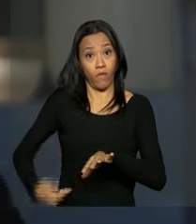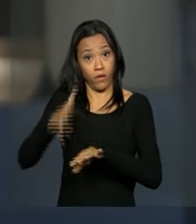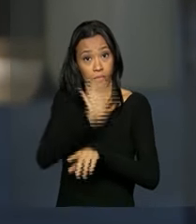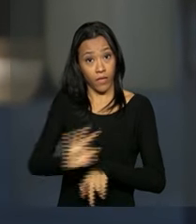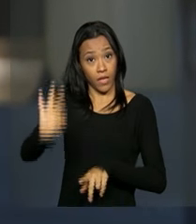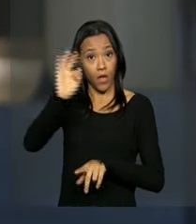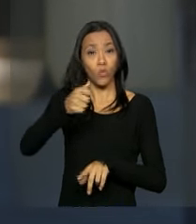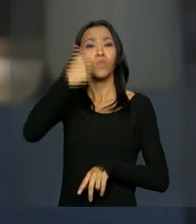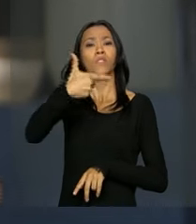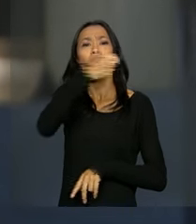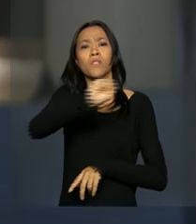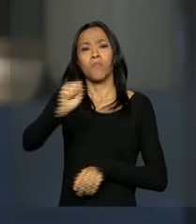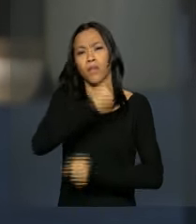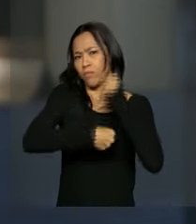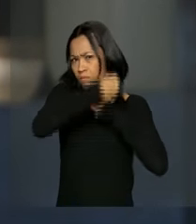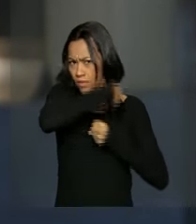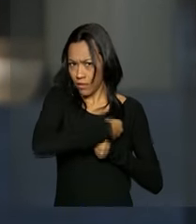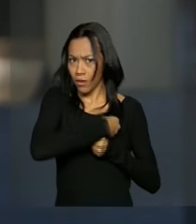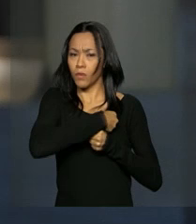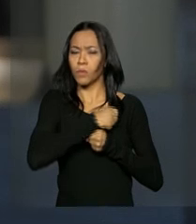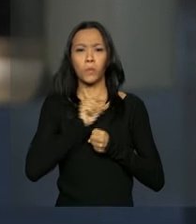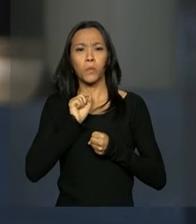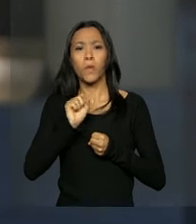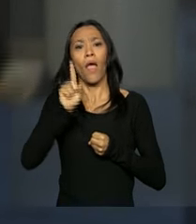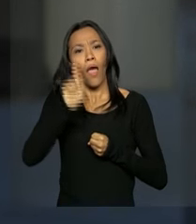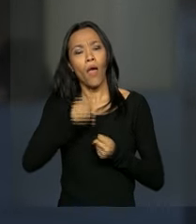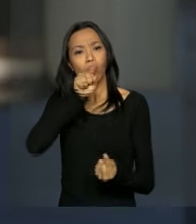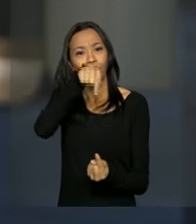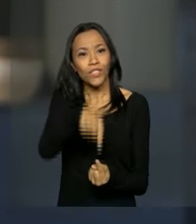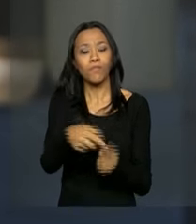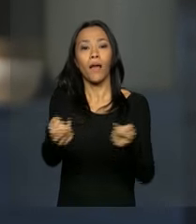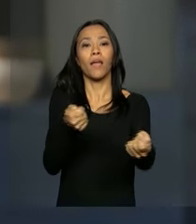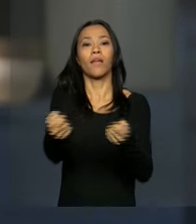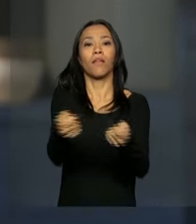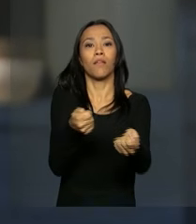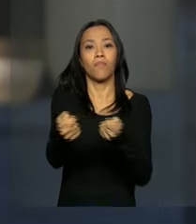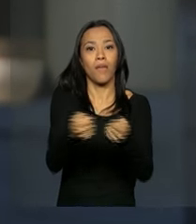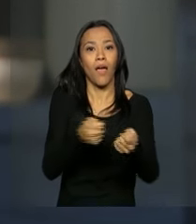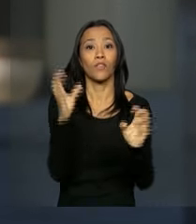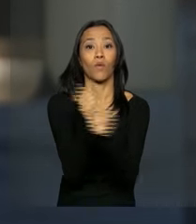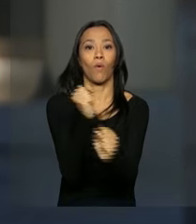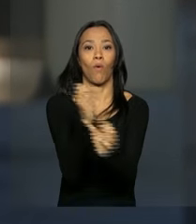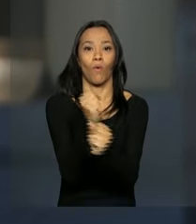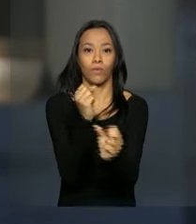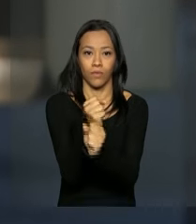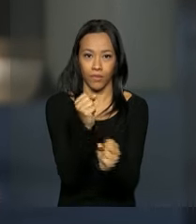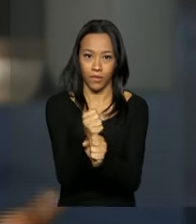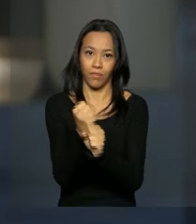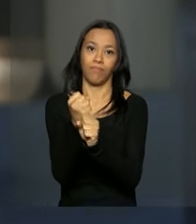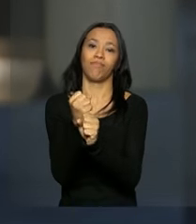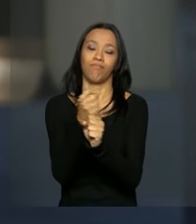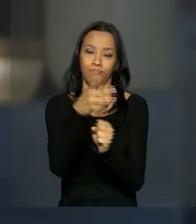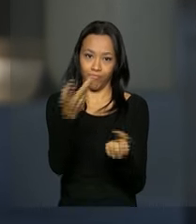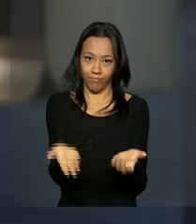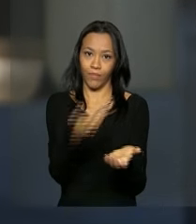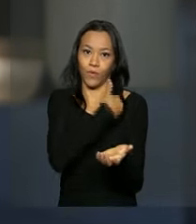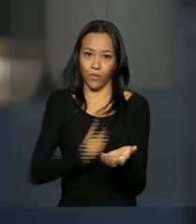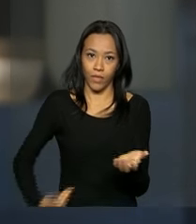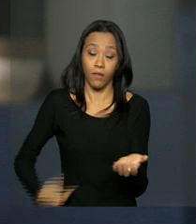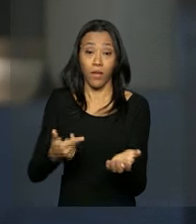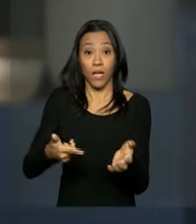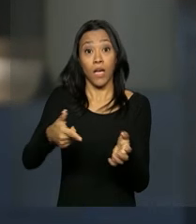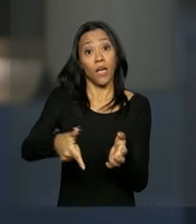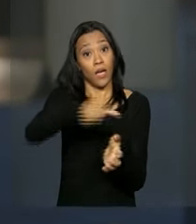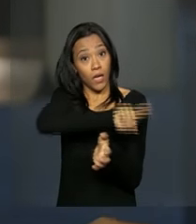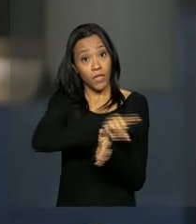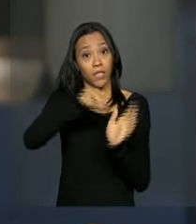semestre do ano passado e faz parte do reequilíbrio das contas públicas o chamado ajuste fiscal antes da edição da Medida